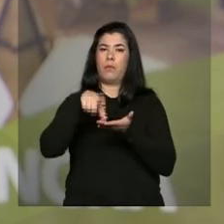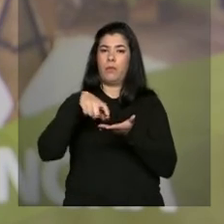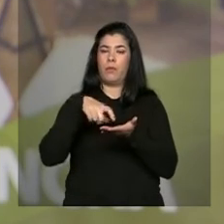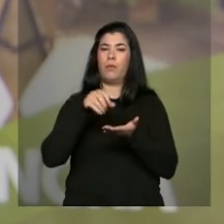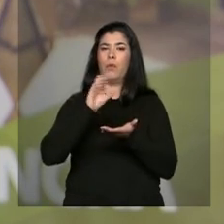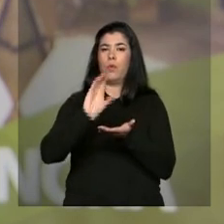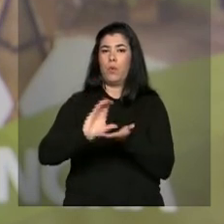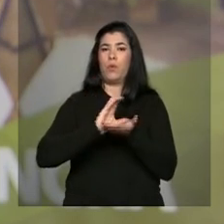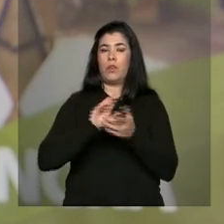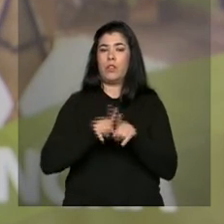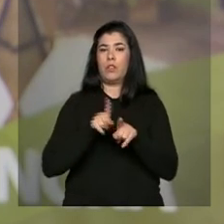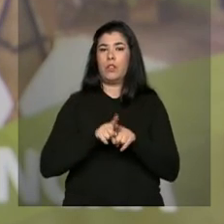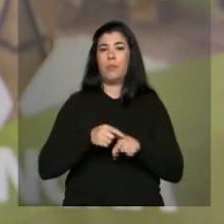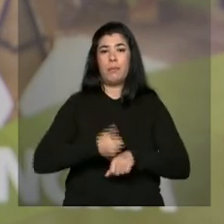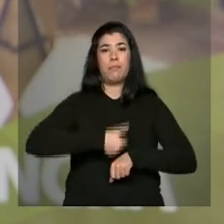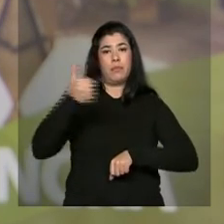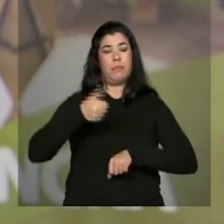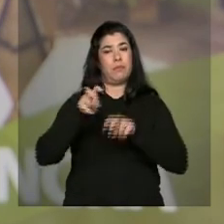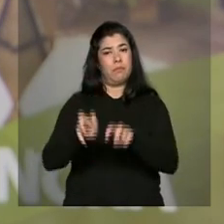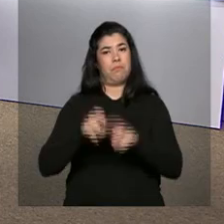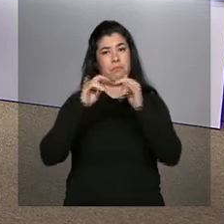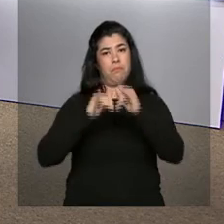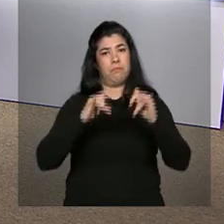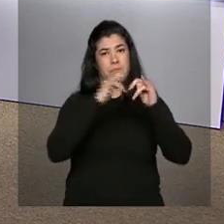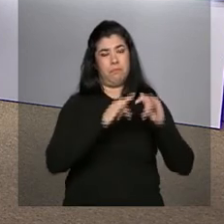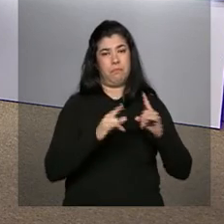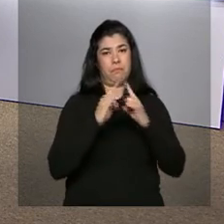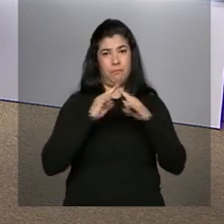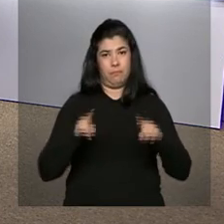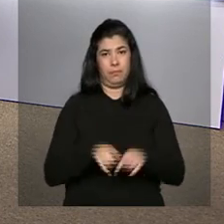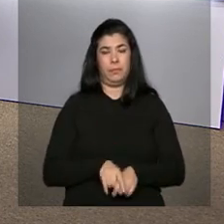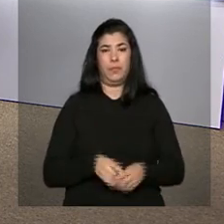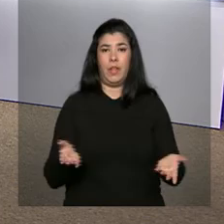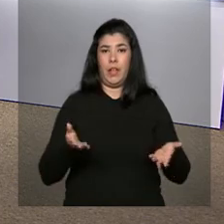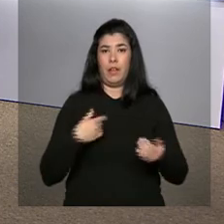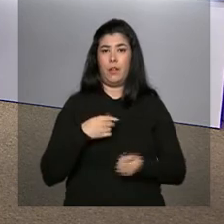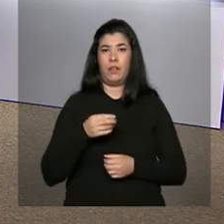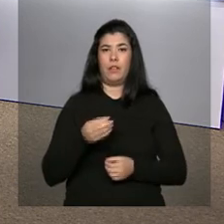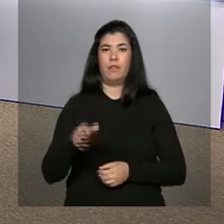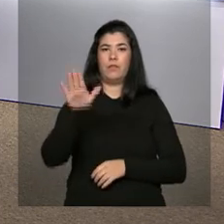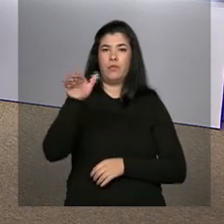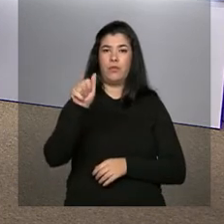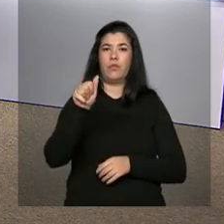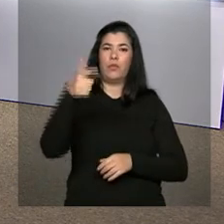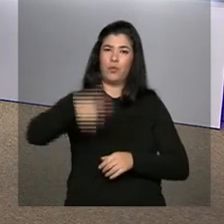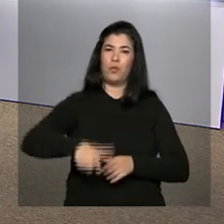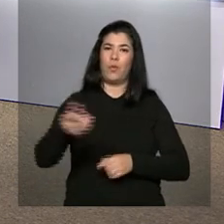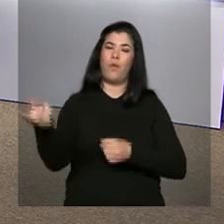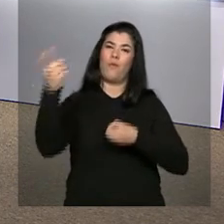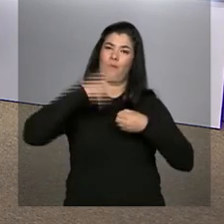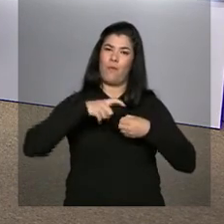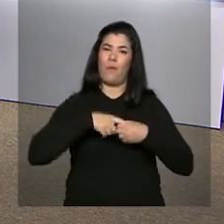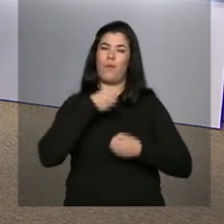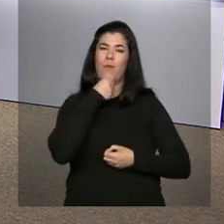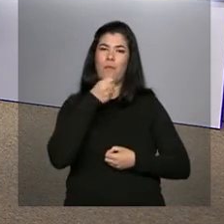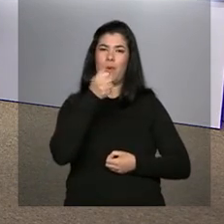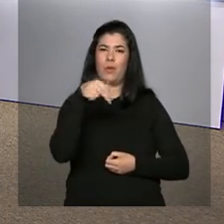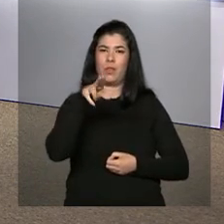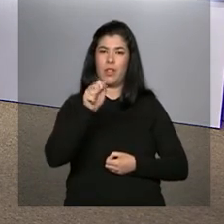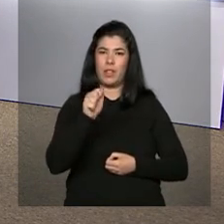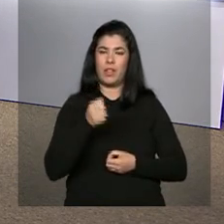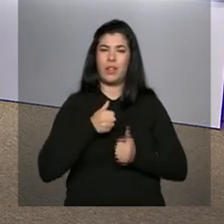a produção agrícola nos assentamentos de reforma agrária. Nós vamos chamar agora a repórter Ana Gabriela Salles, que está lá no Palácio do